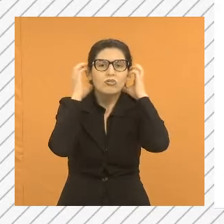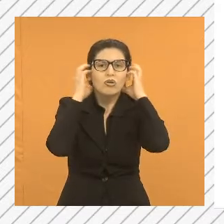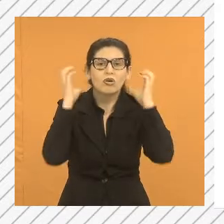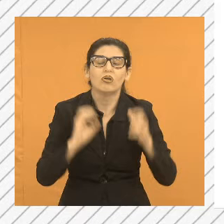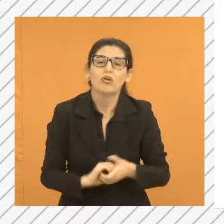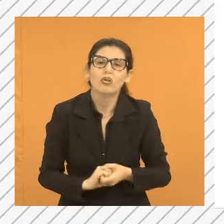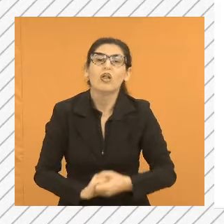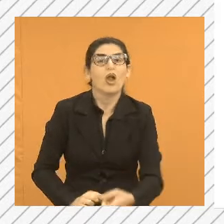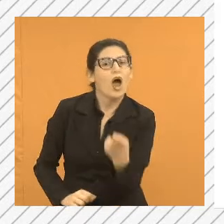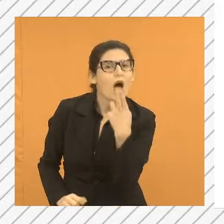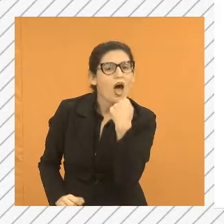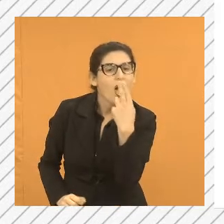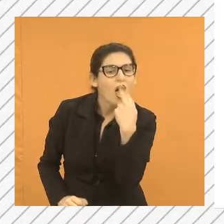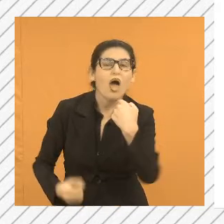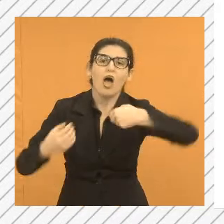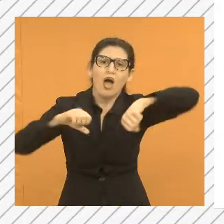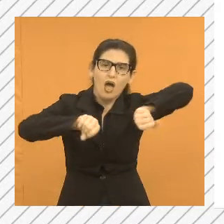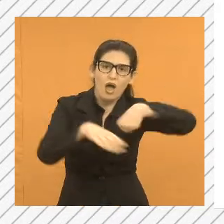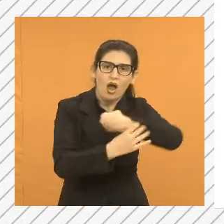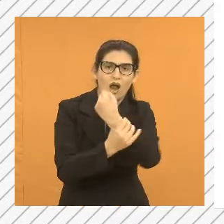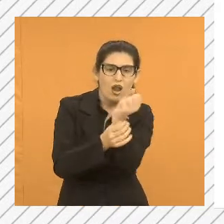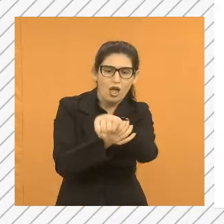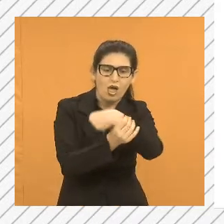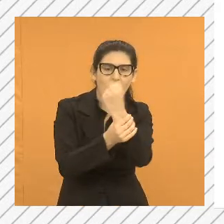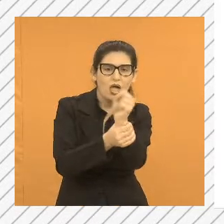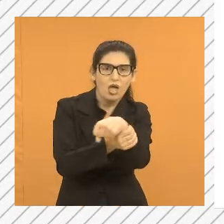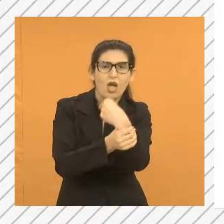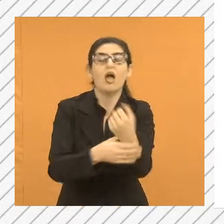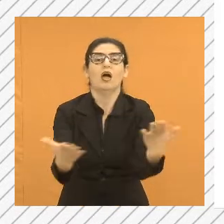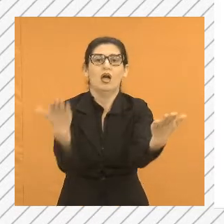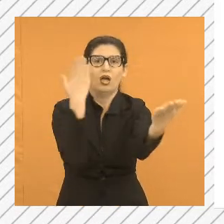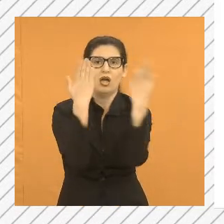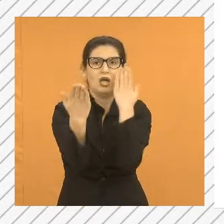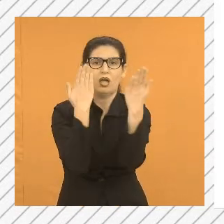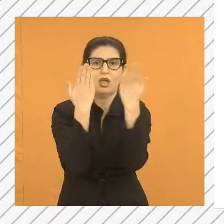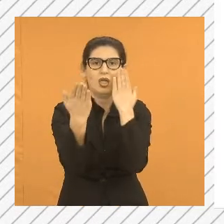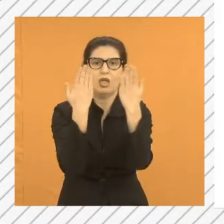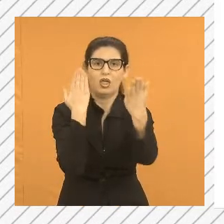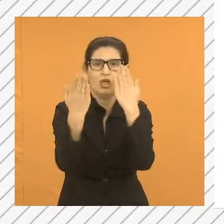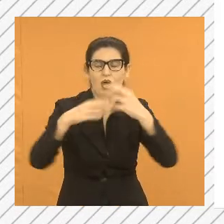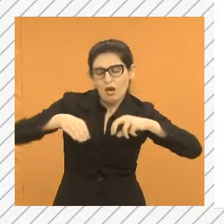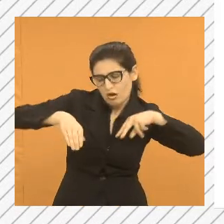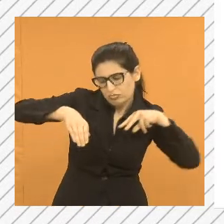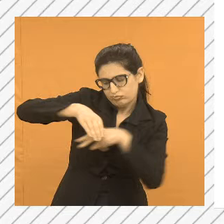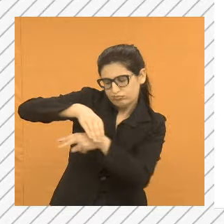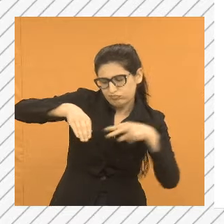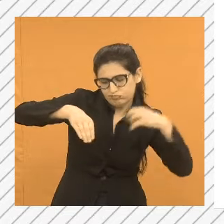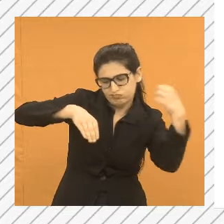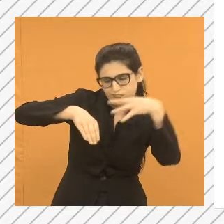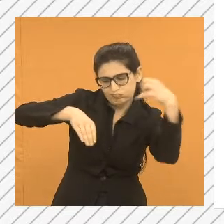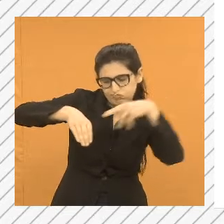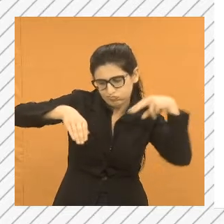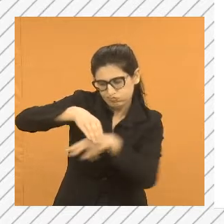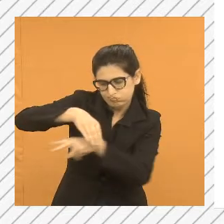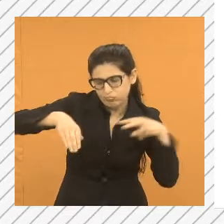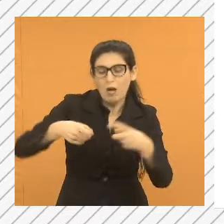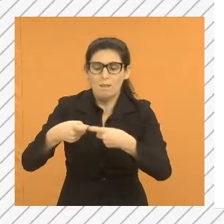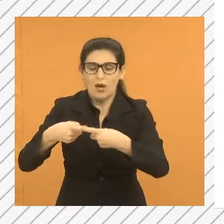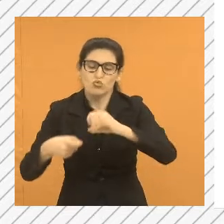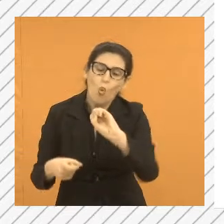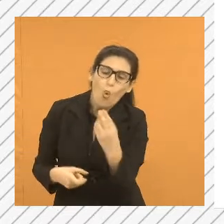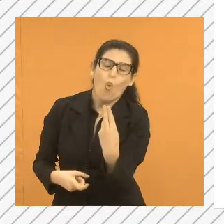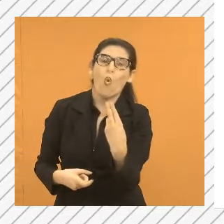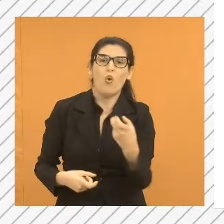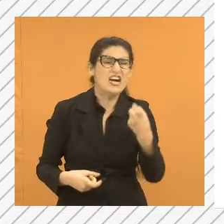fonoaudiológica, de nutricionista, de fisioterapia e de psicologia, equipamentos de raio-x, médico ou